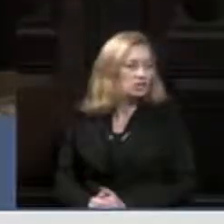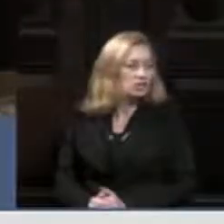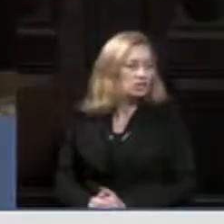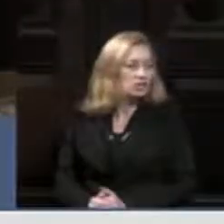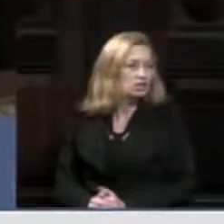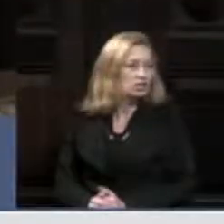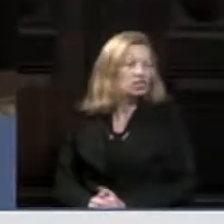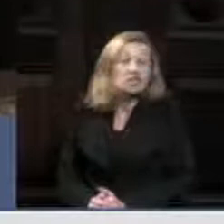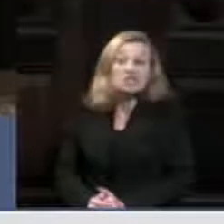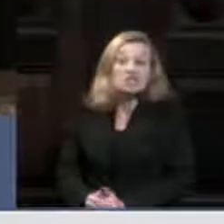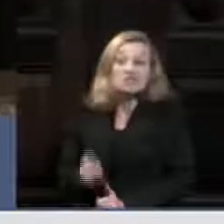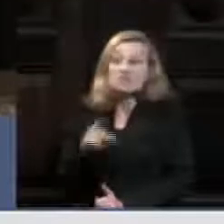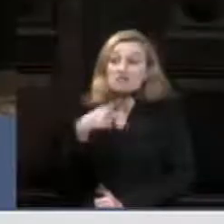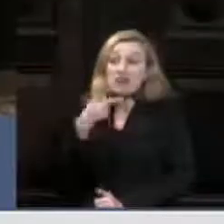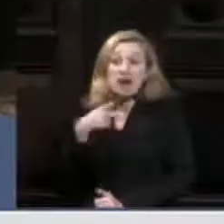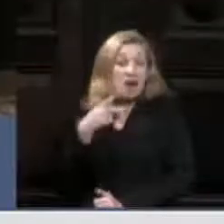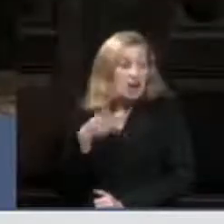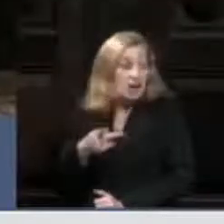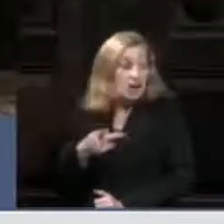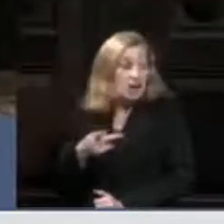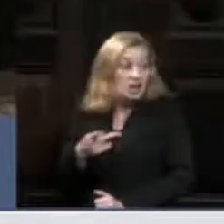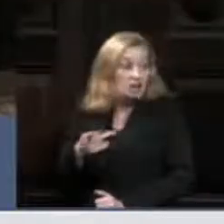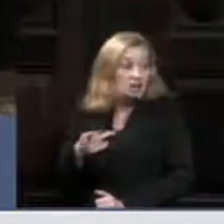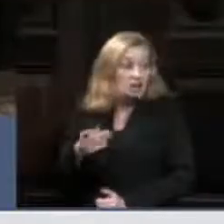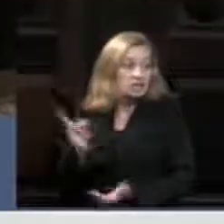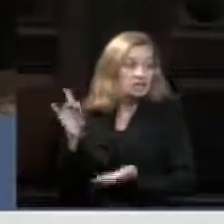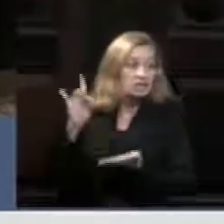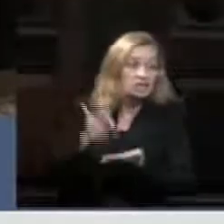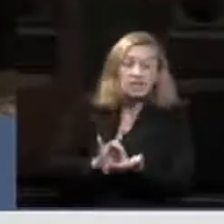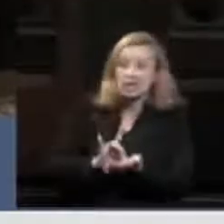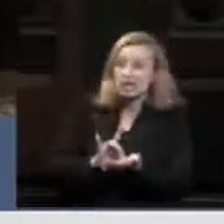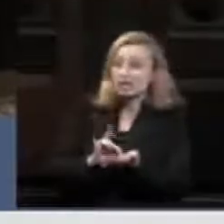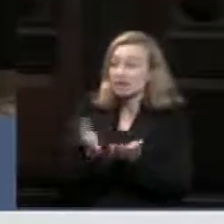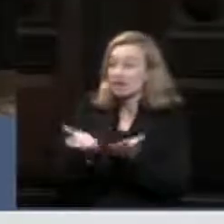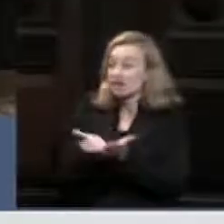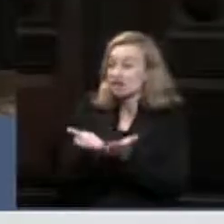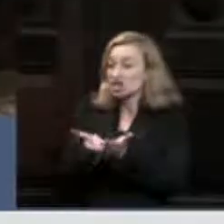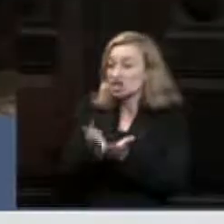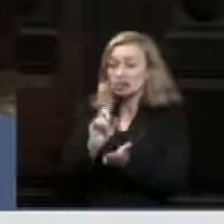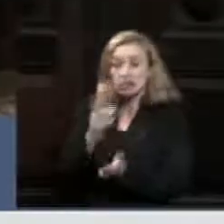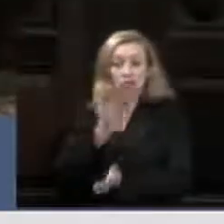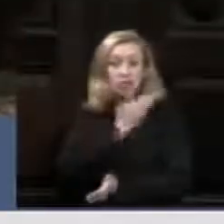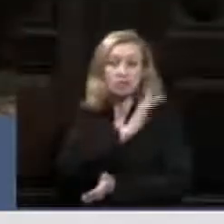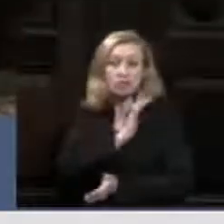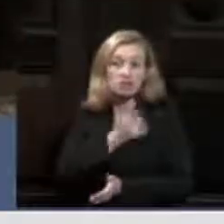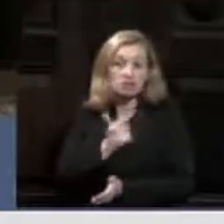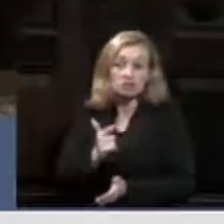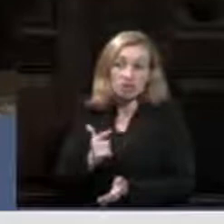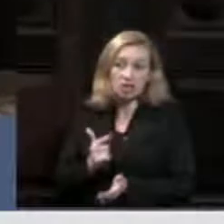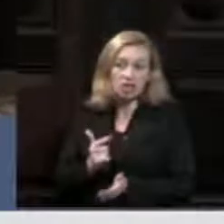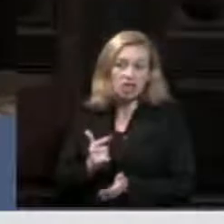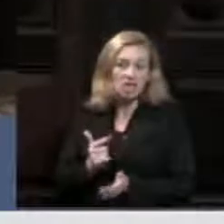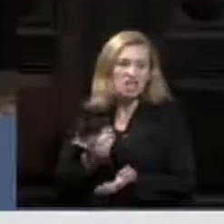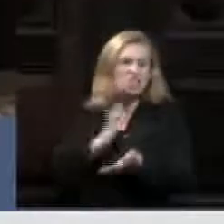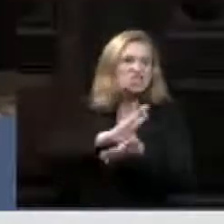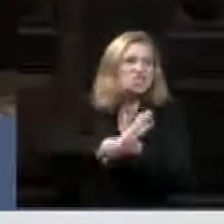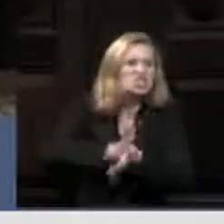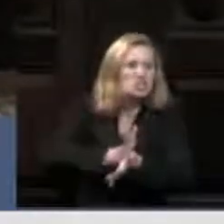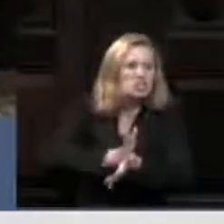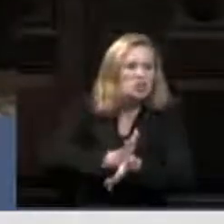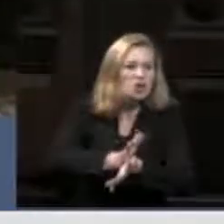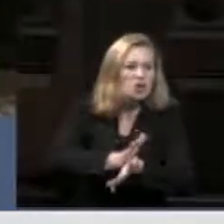que se diz, porque os verdadeiros evangélicos não fazem isso, que destrói templos de umbanda,